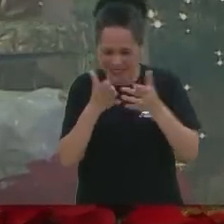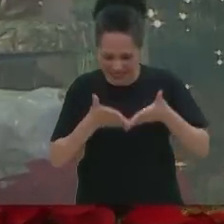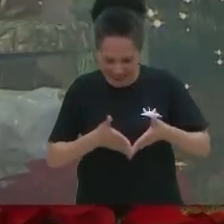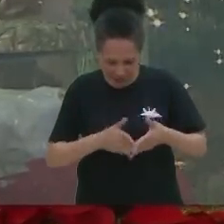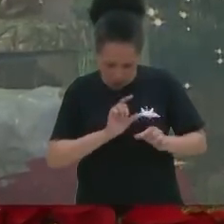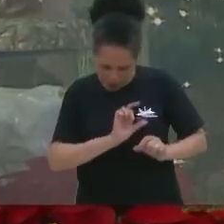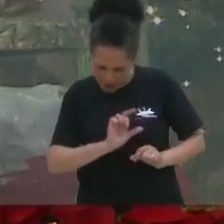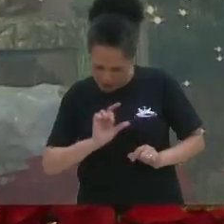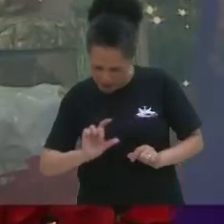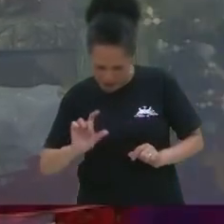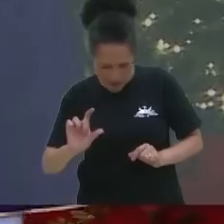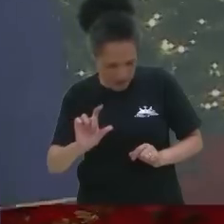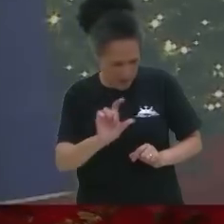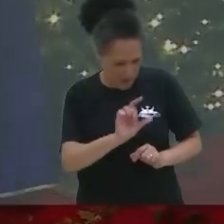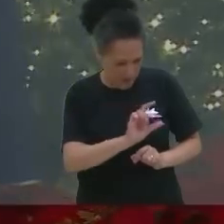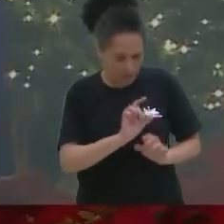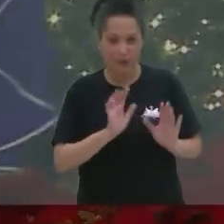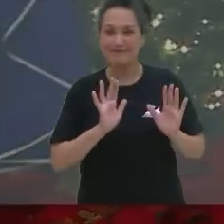evidentemente